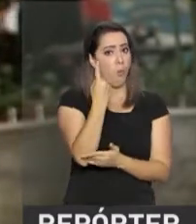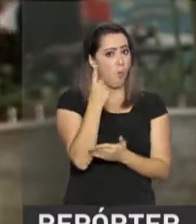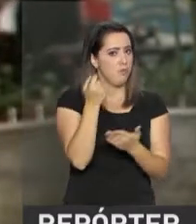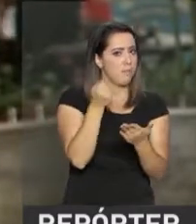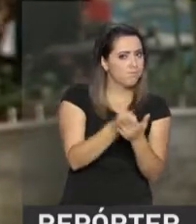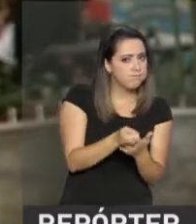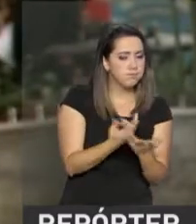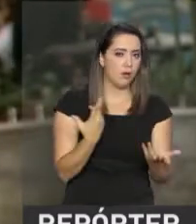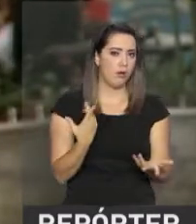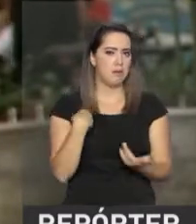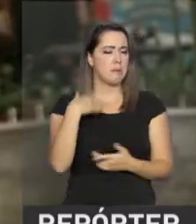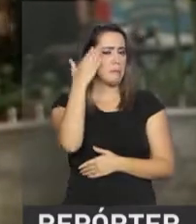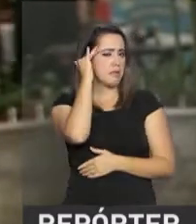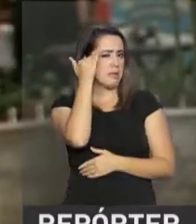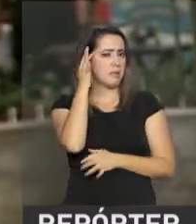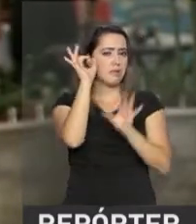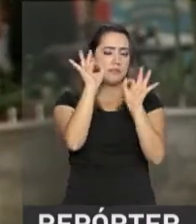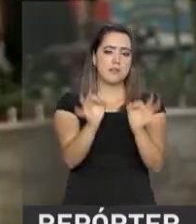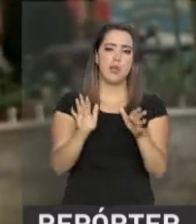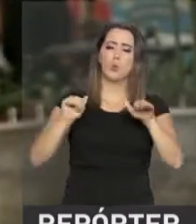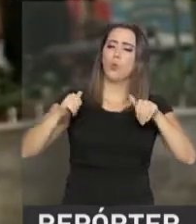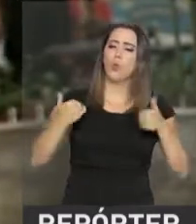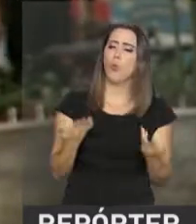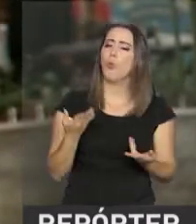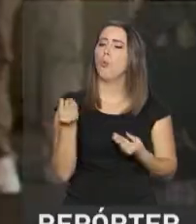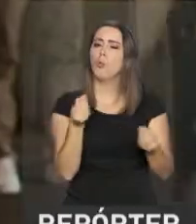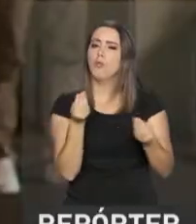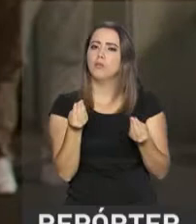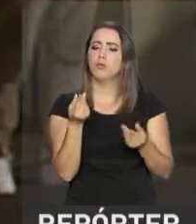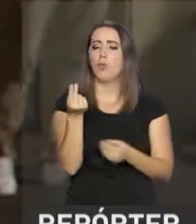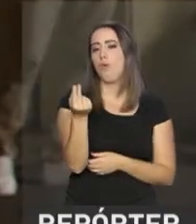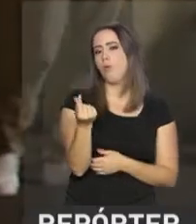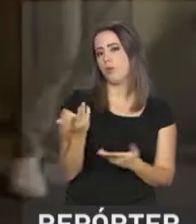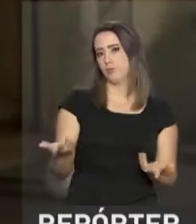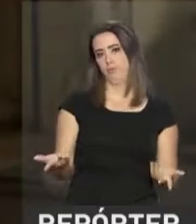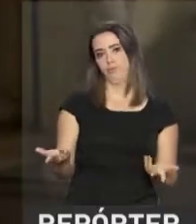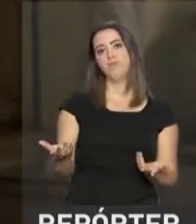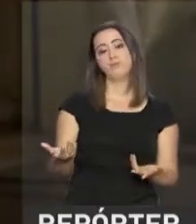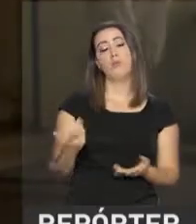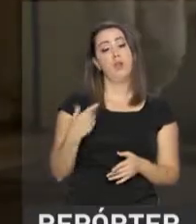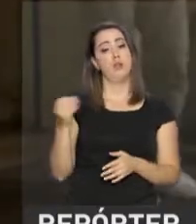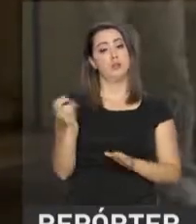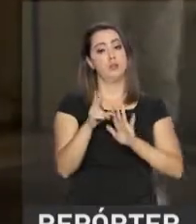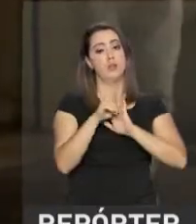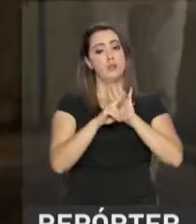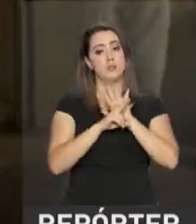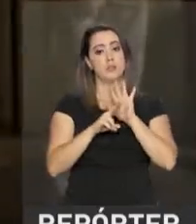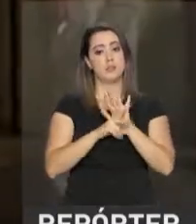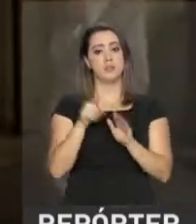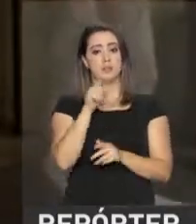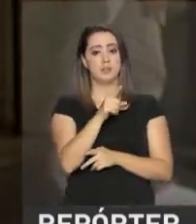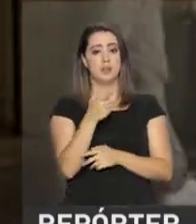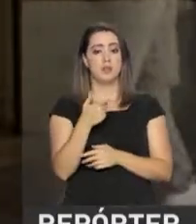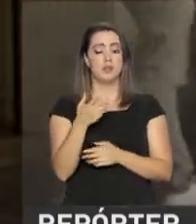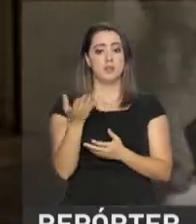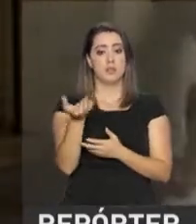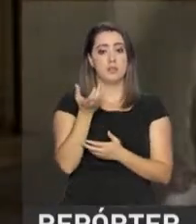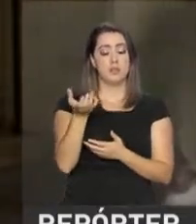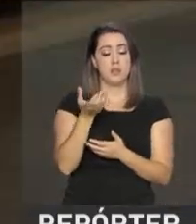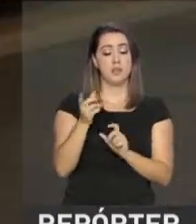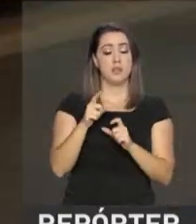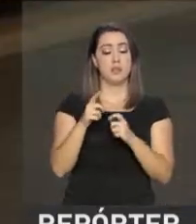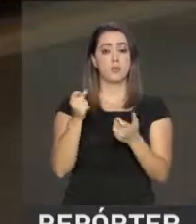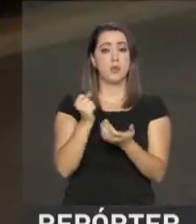produto o qual serviço está ligado a esse preço daí se as novas regras já existissem quando daiane tentou comprar um tablet para